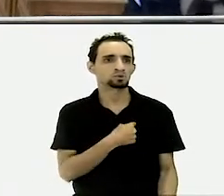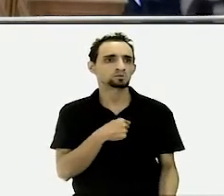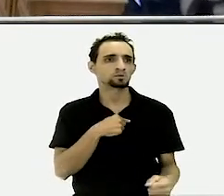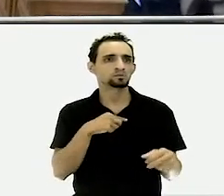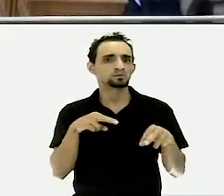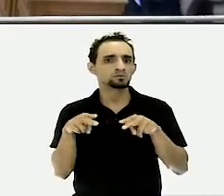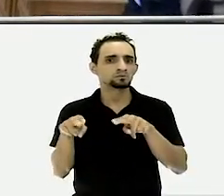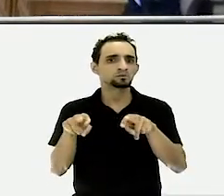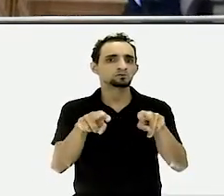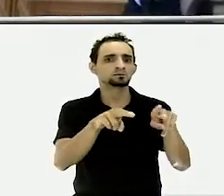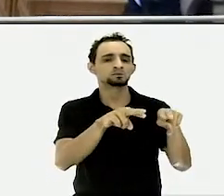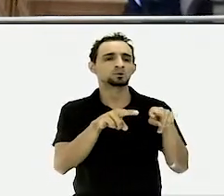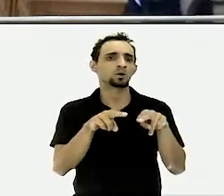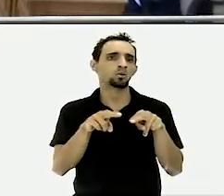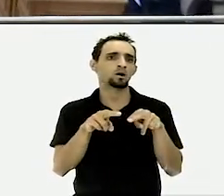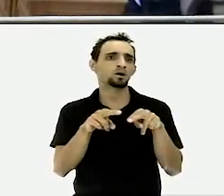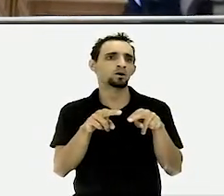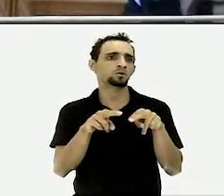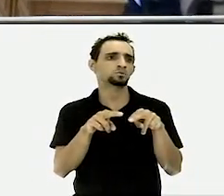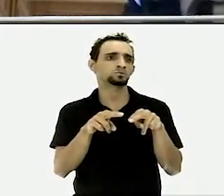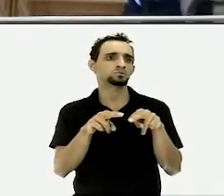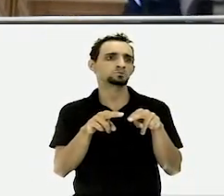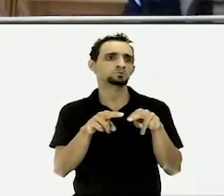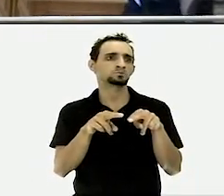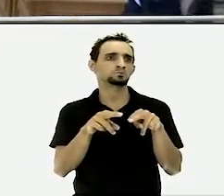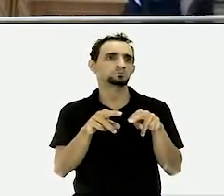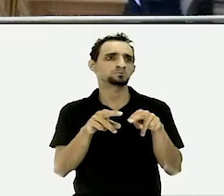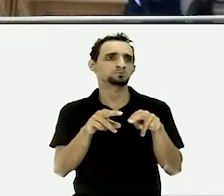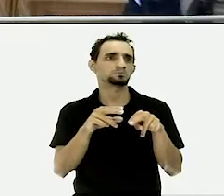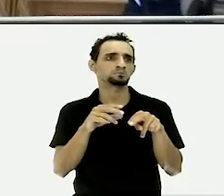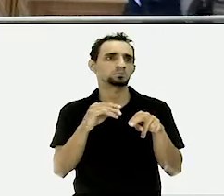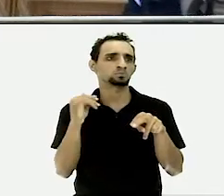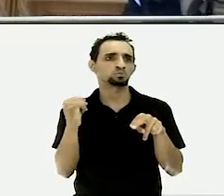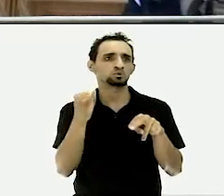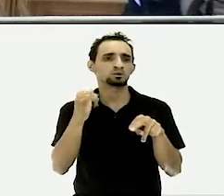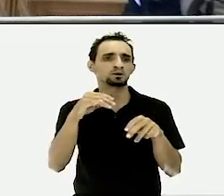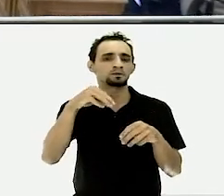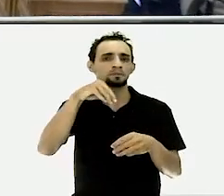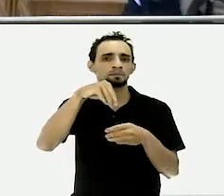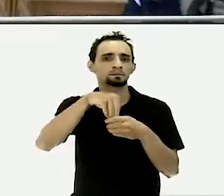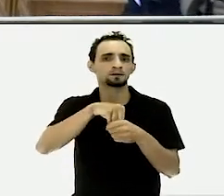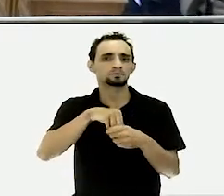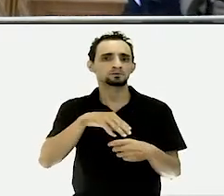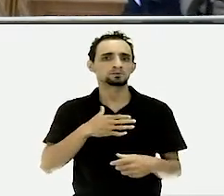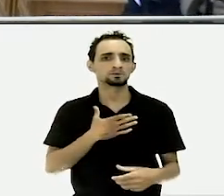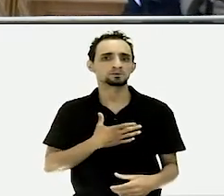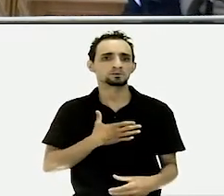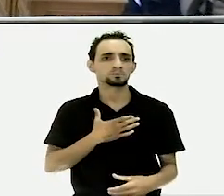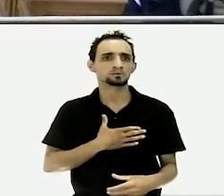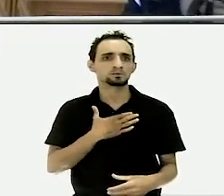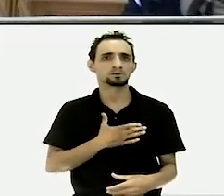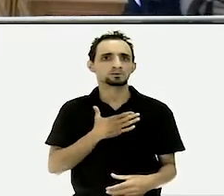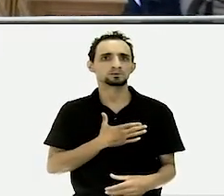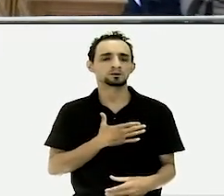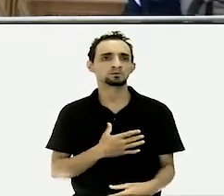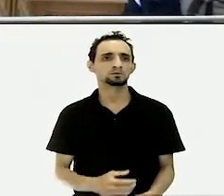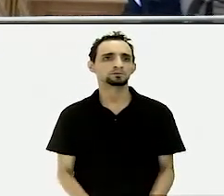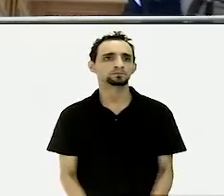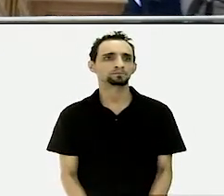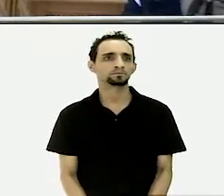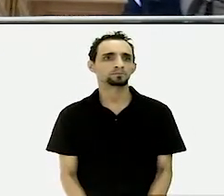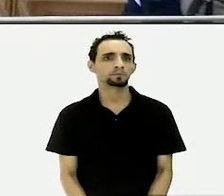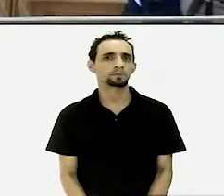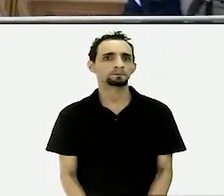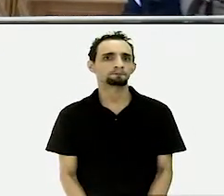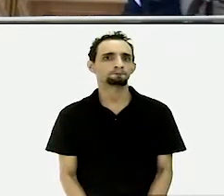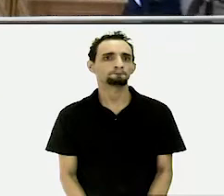de apoio à sua moção de repúdio a essa autoridade, que se nós podemos assim classificar como